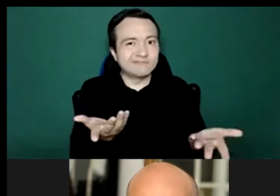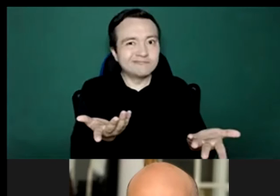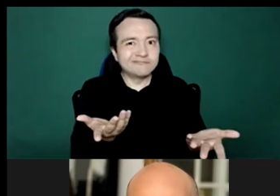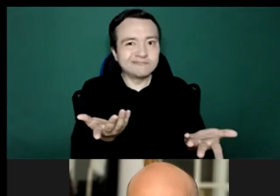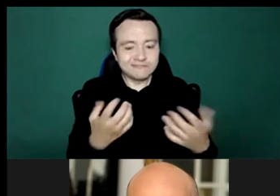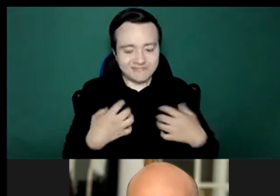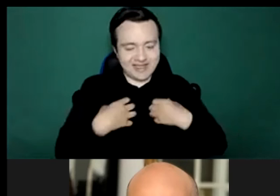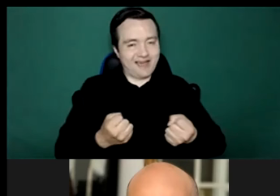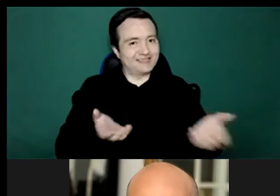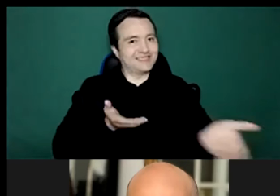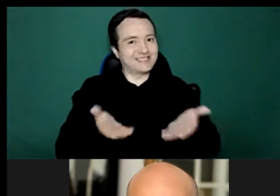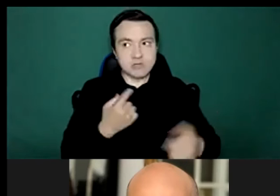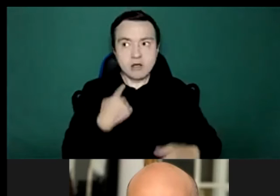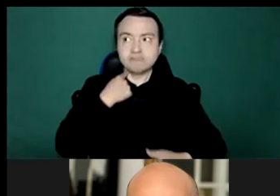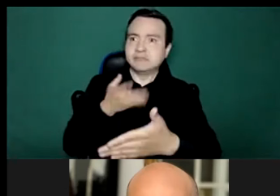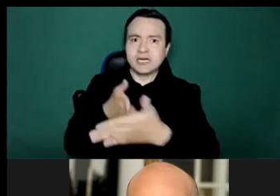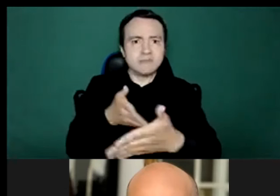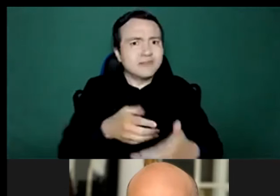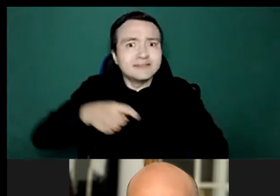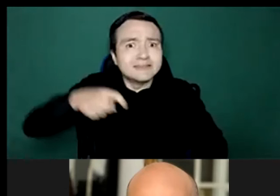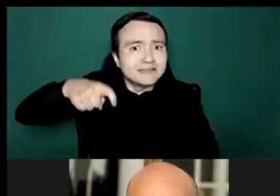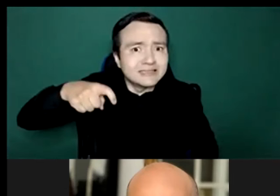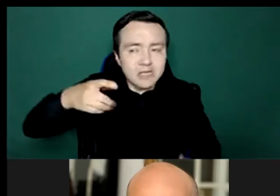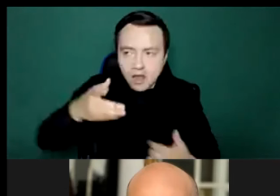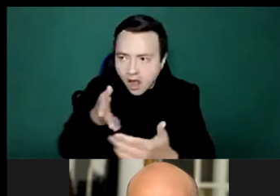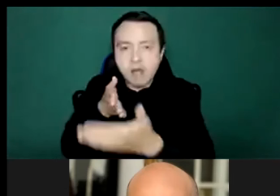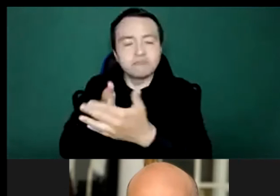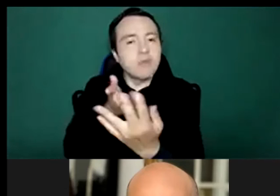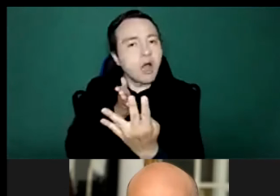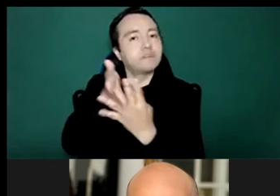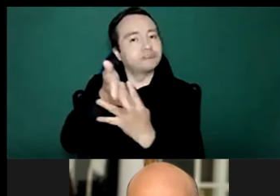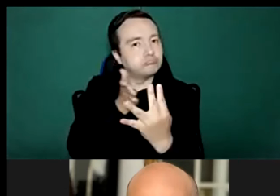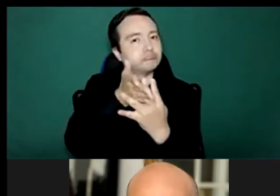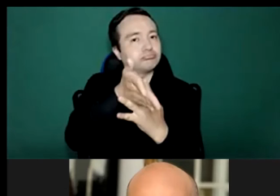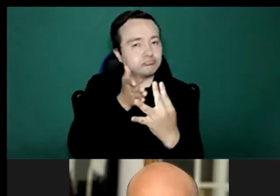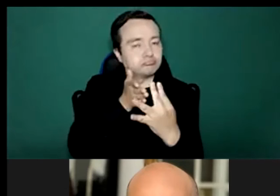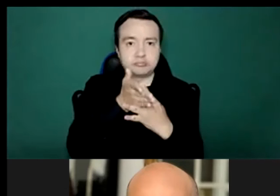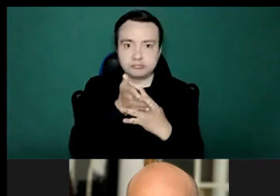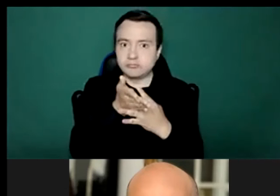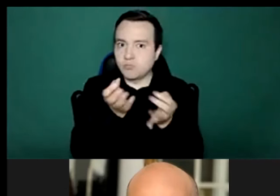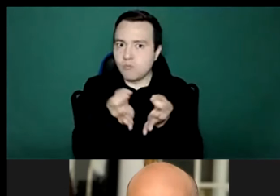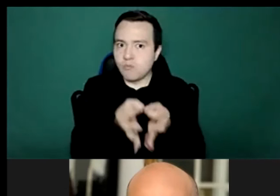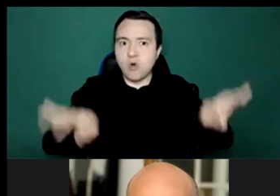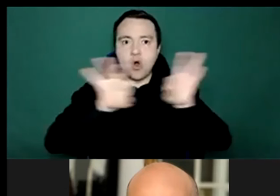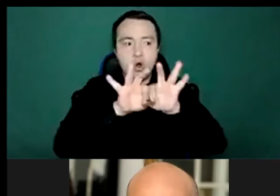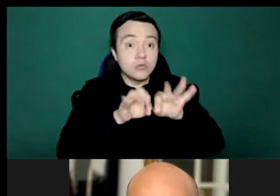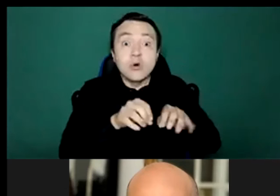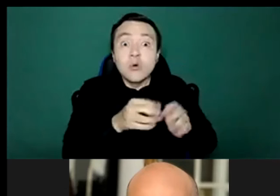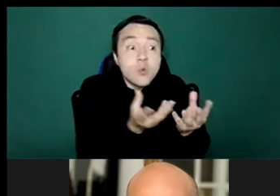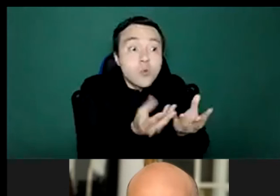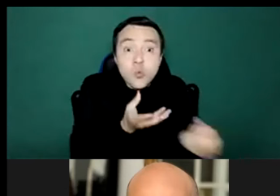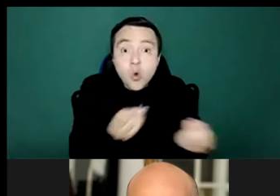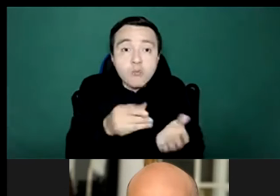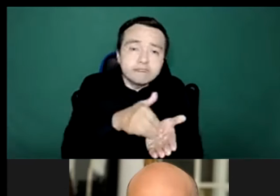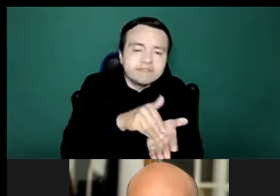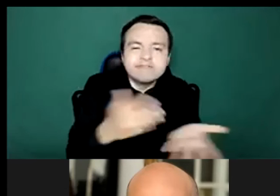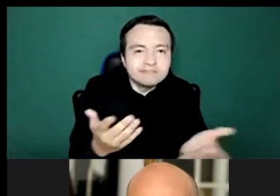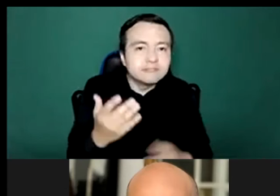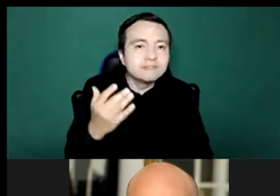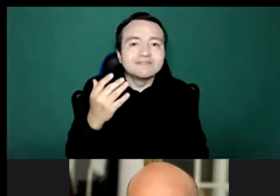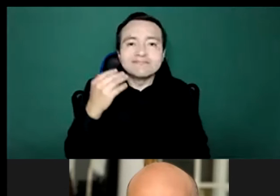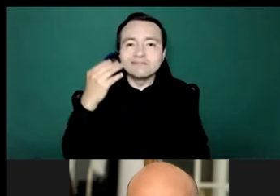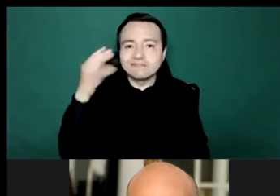necessita. Isso é muito importante, especialmente para alguns grupos mais vulneráveis, como os afrodescendentes,